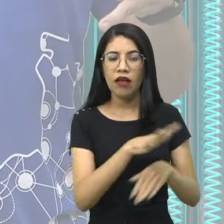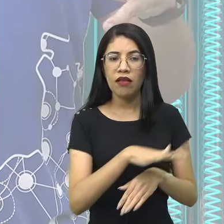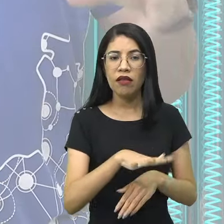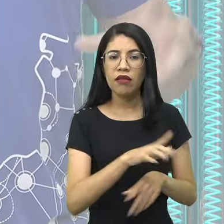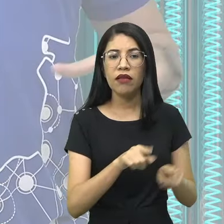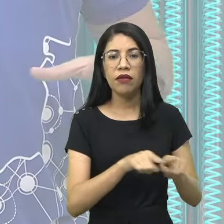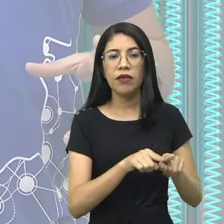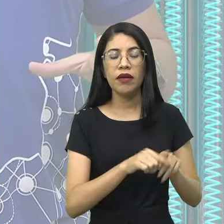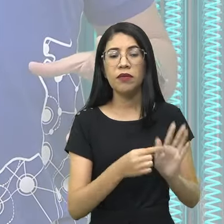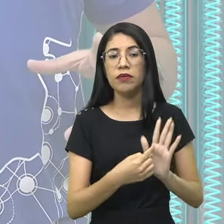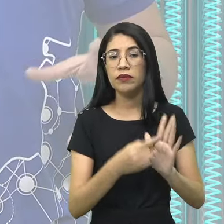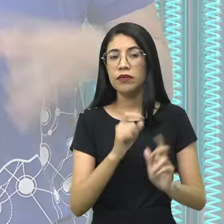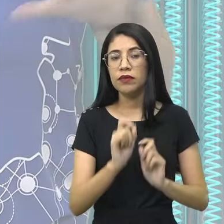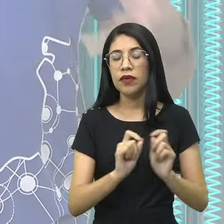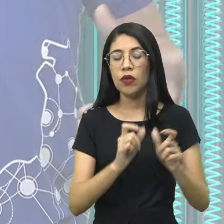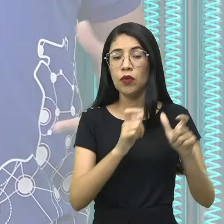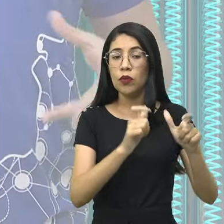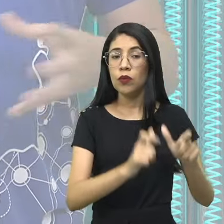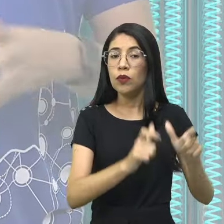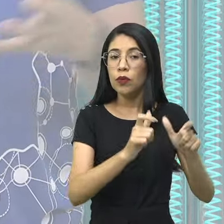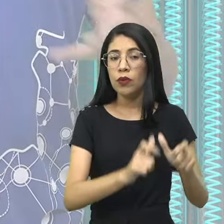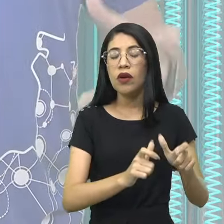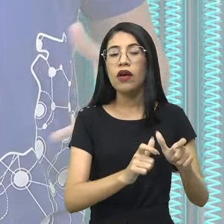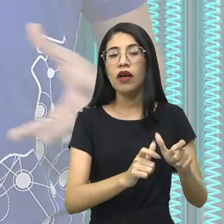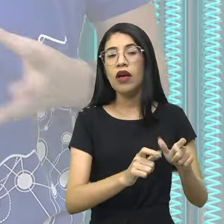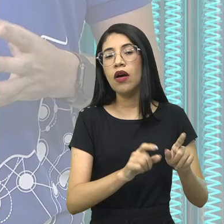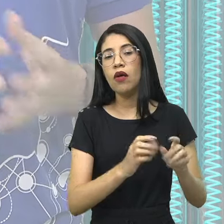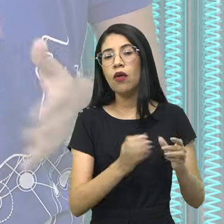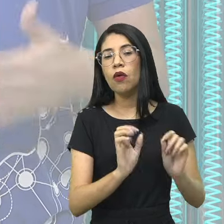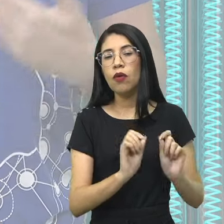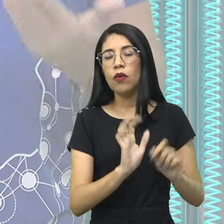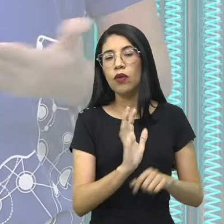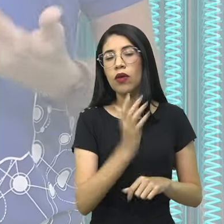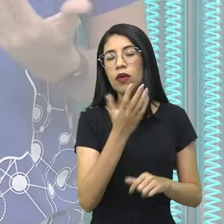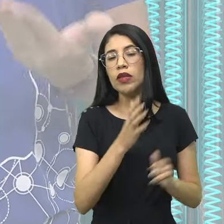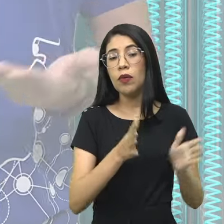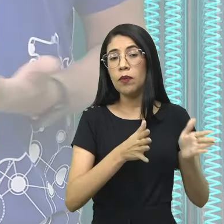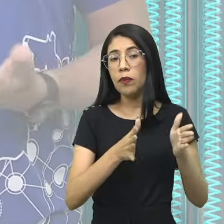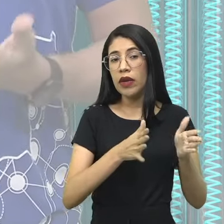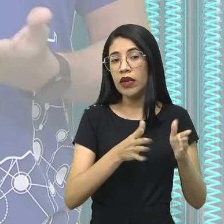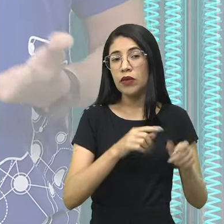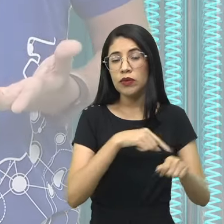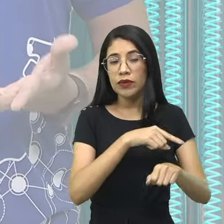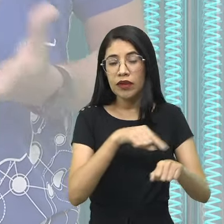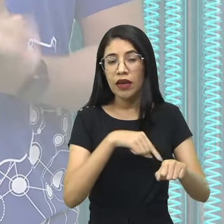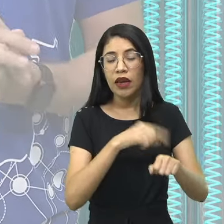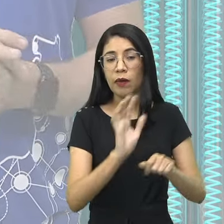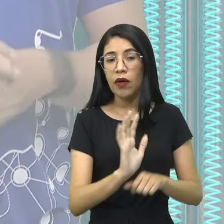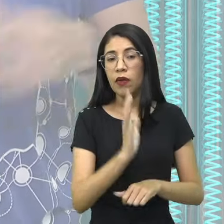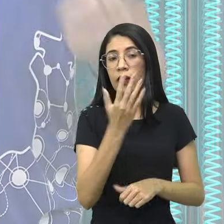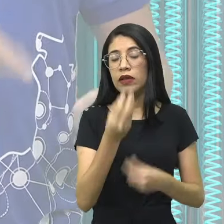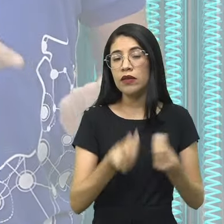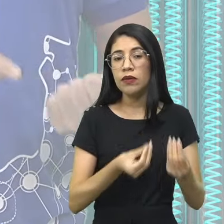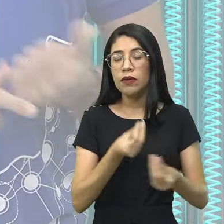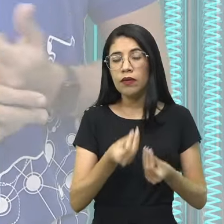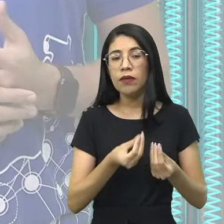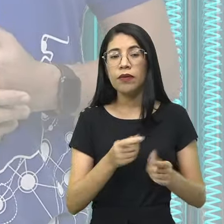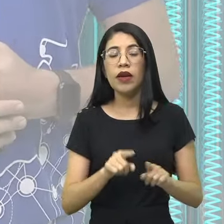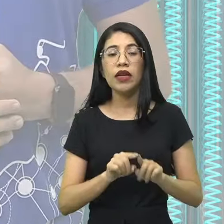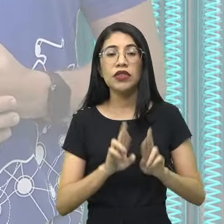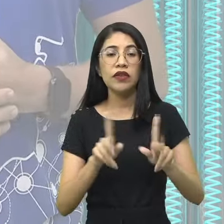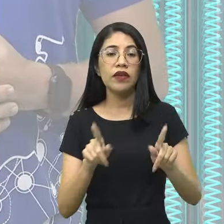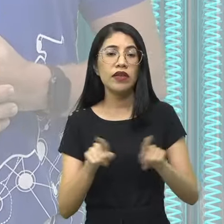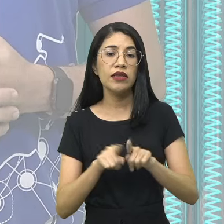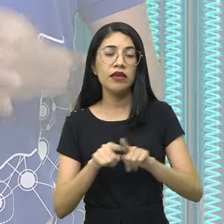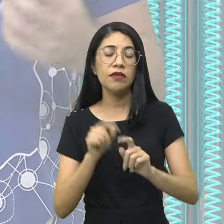ali, mostrando o lugar, né, que acontece, o espaço-tempo, quando que aconteceu, tá? Outra diferença